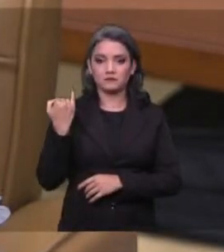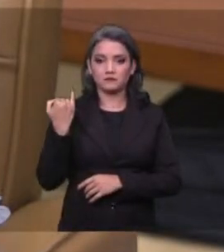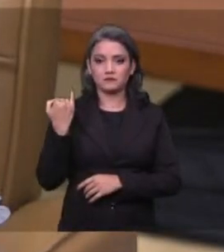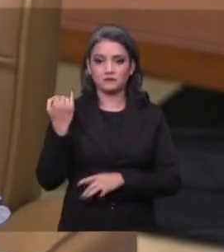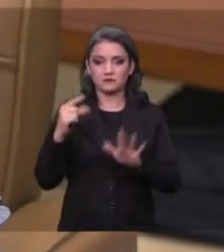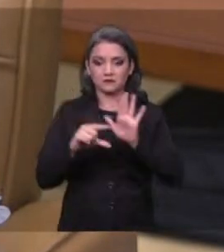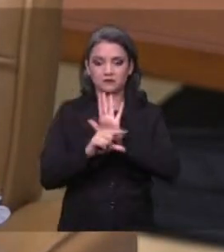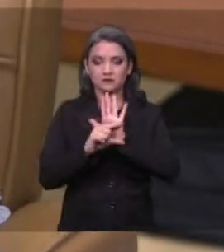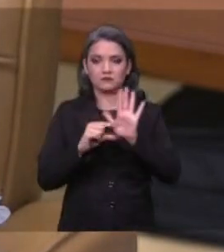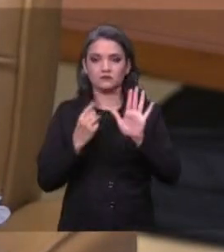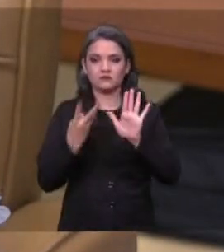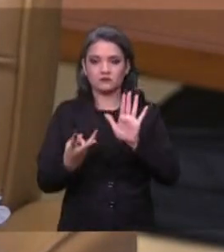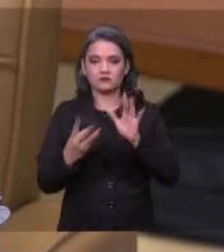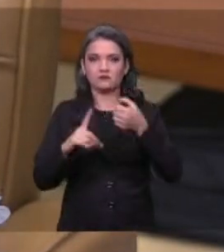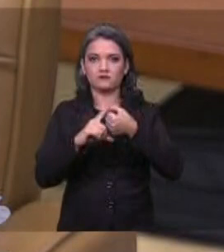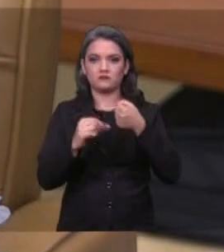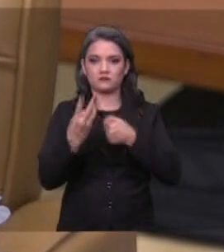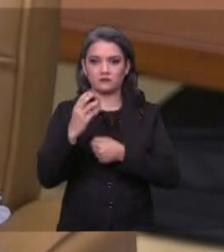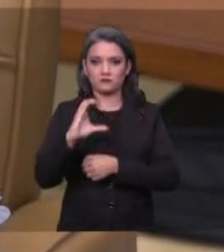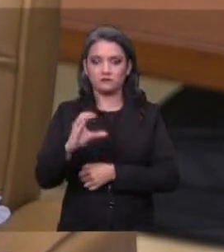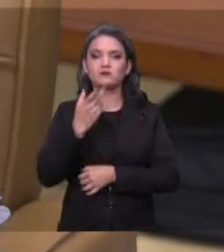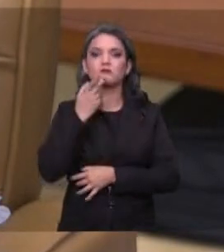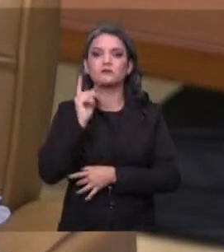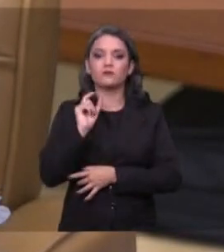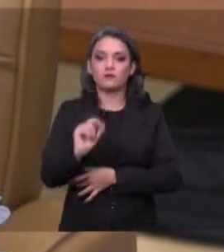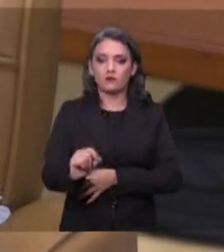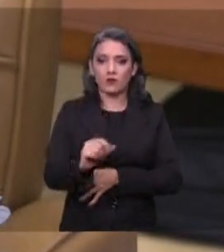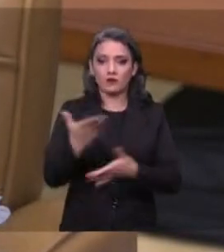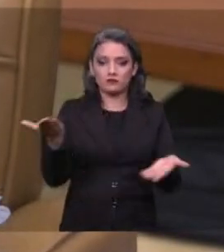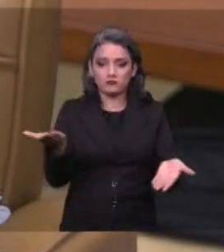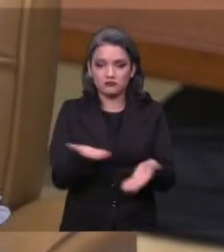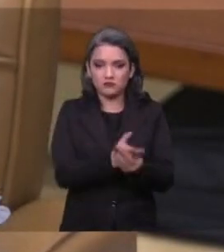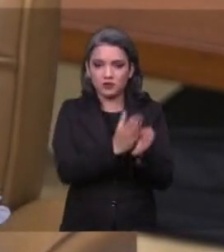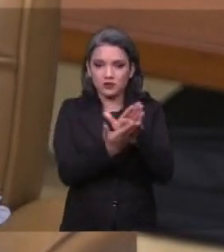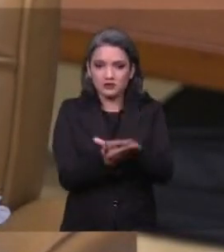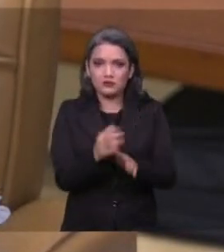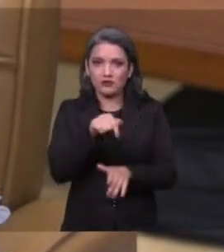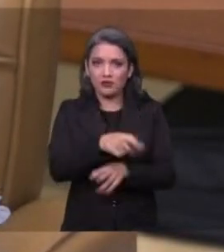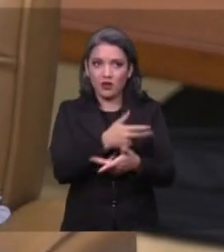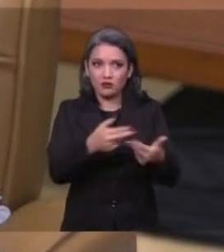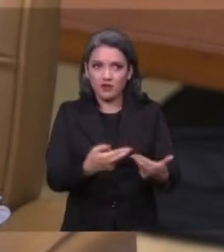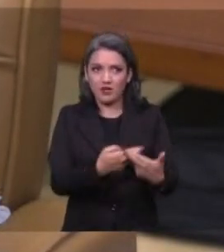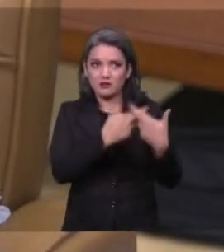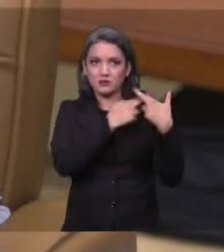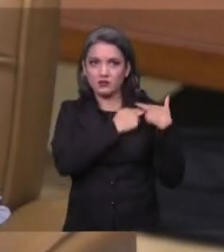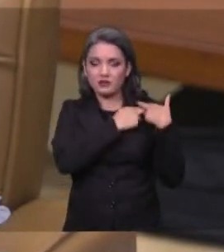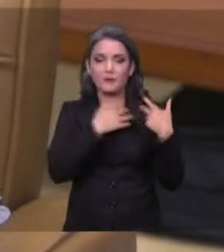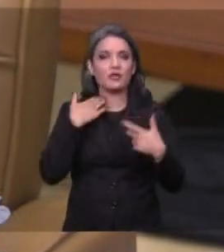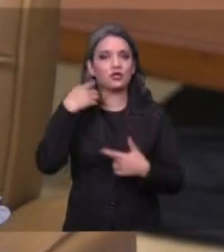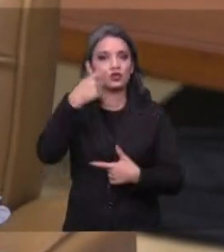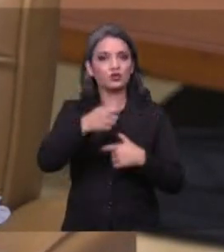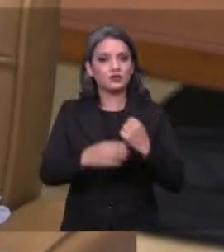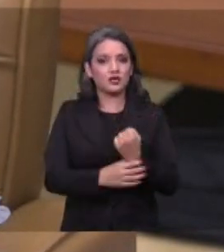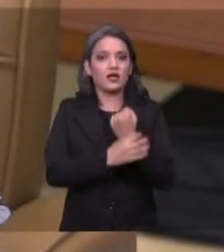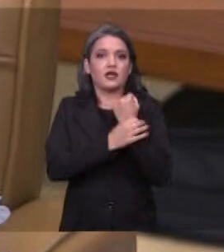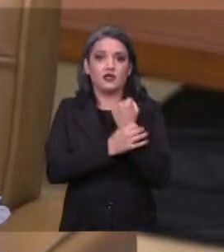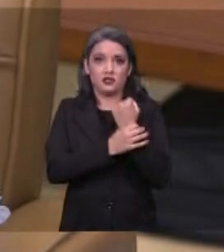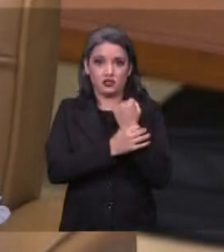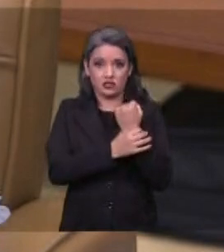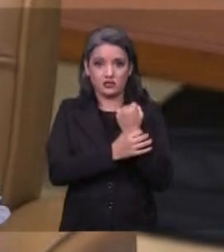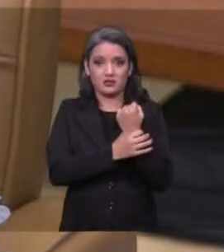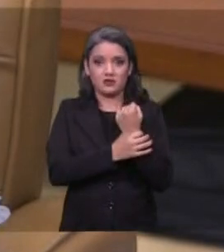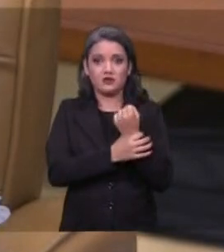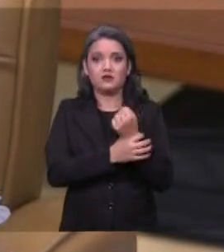Diz o parágrafo 3º do artigo 3C: os autos que compõem as matérias de competência do juiz das garantias ficarão